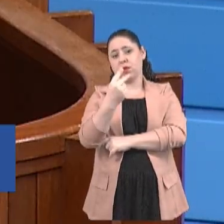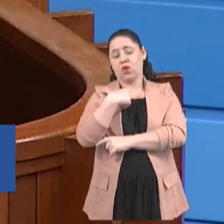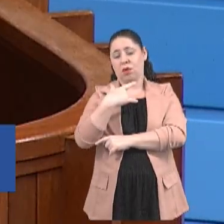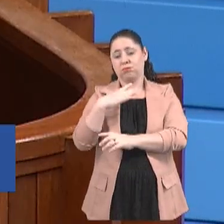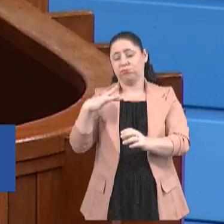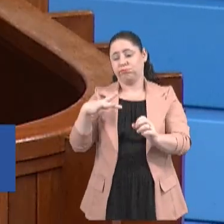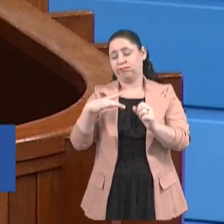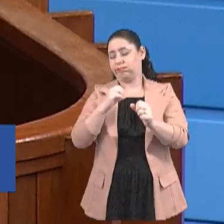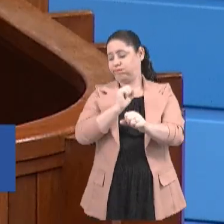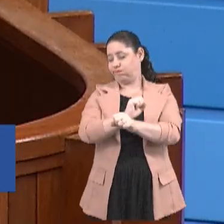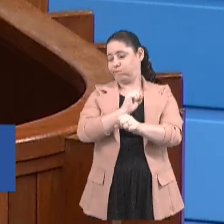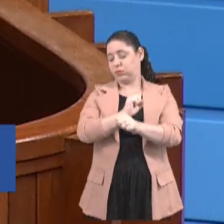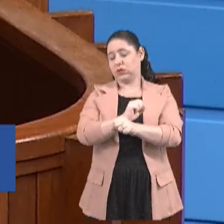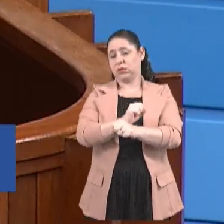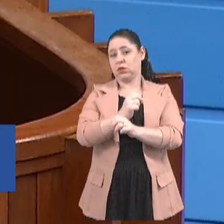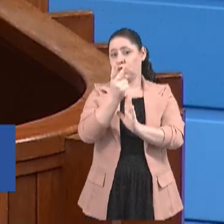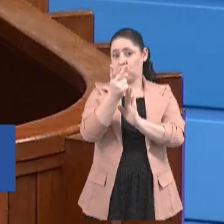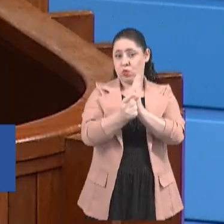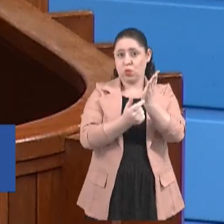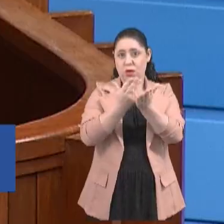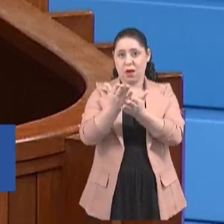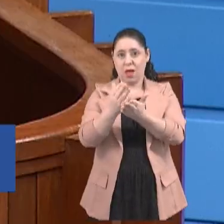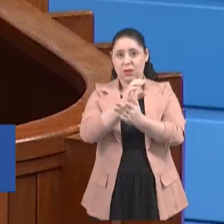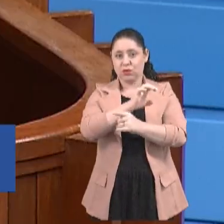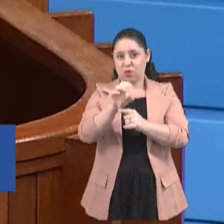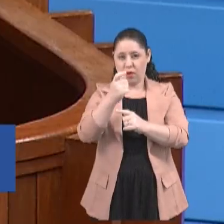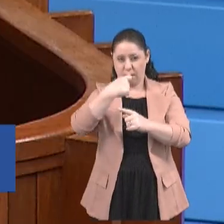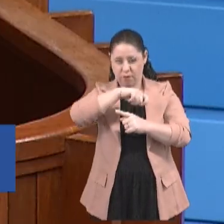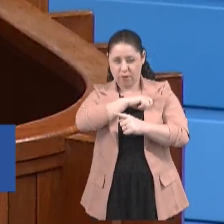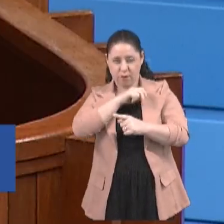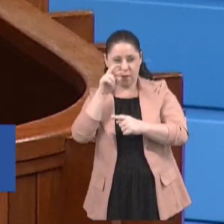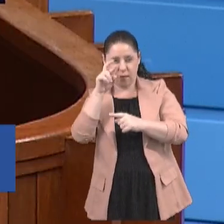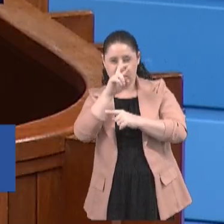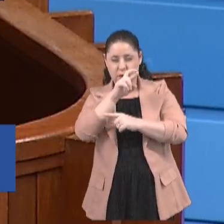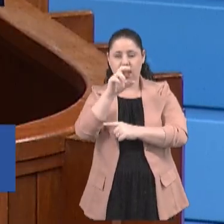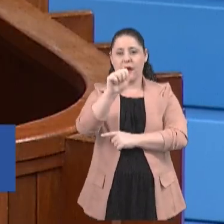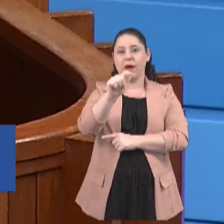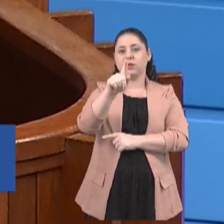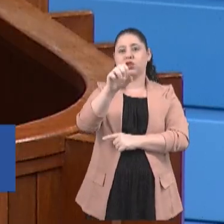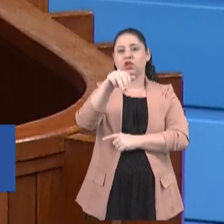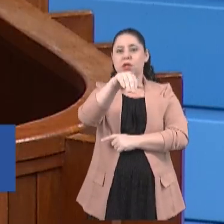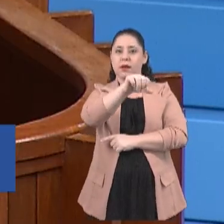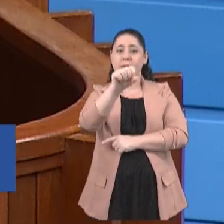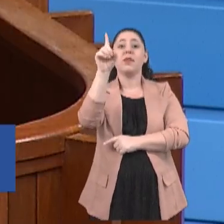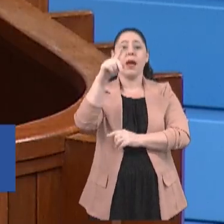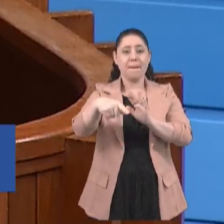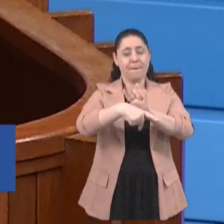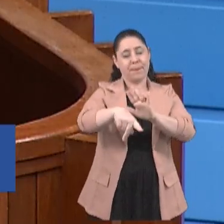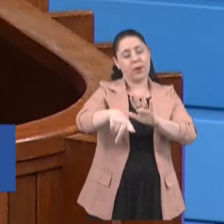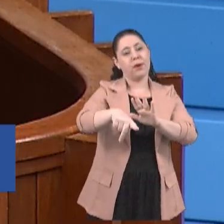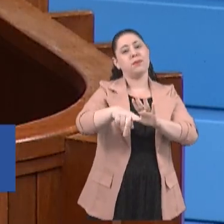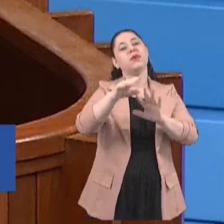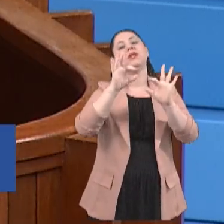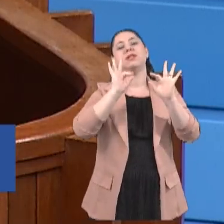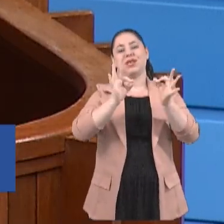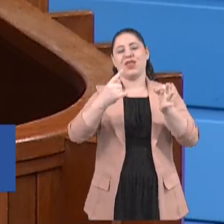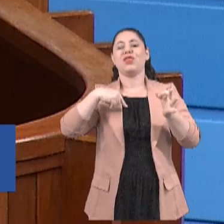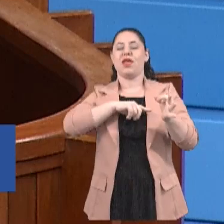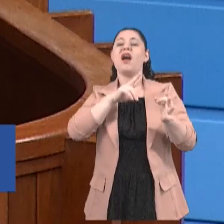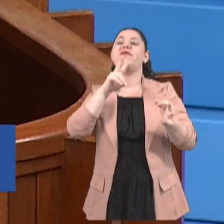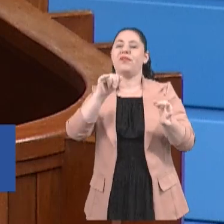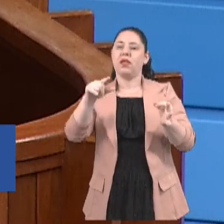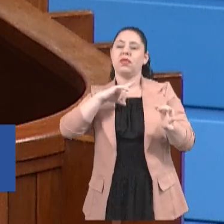ação. Tratando-se de concessão estadual, fiscalizada pela AGEMES, que é a agência reguladora do Estado, certamente nós vamos